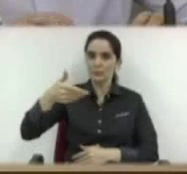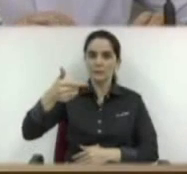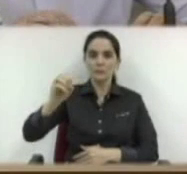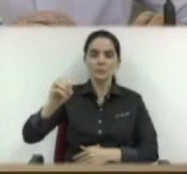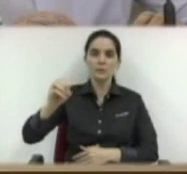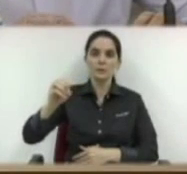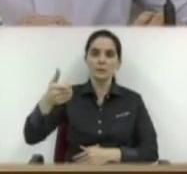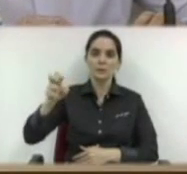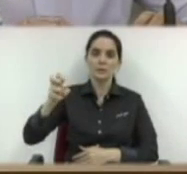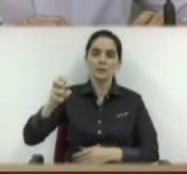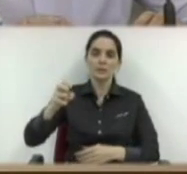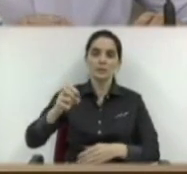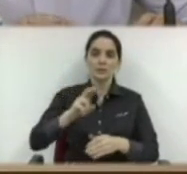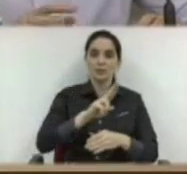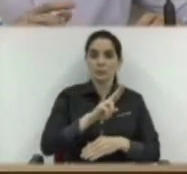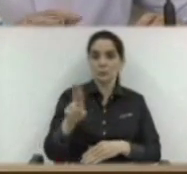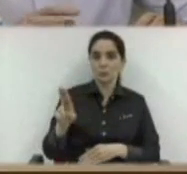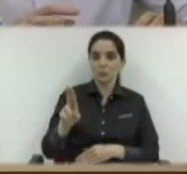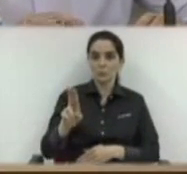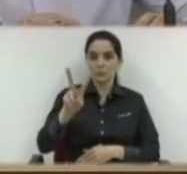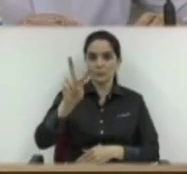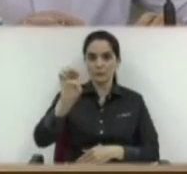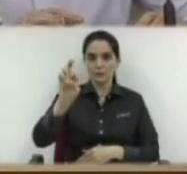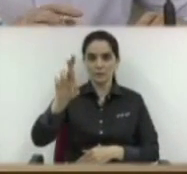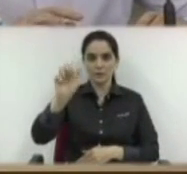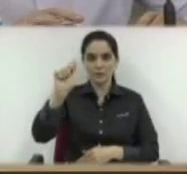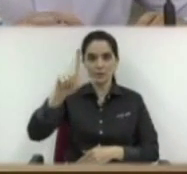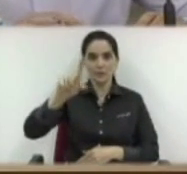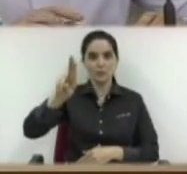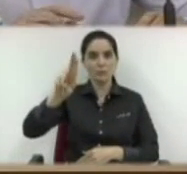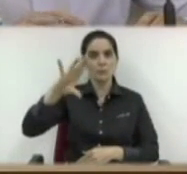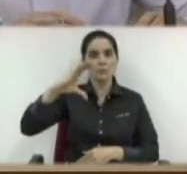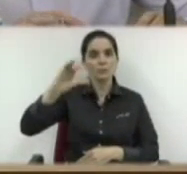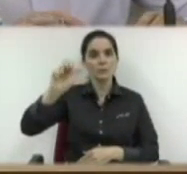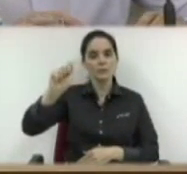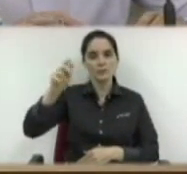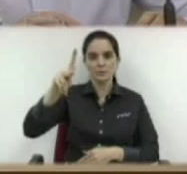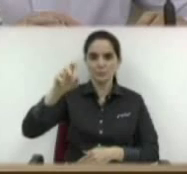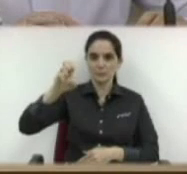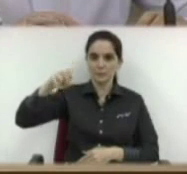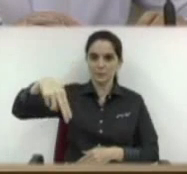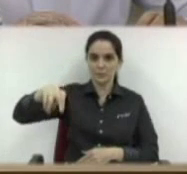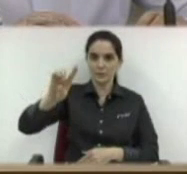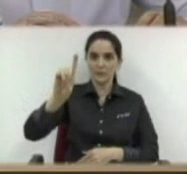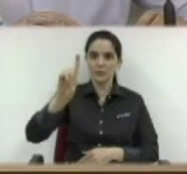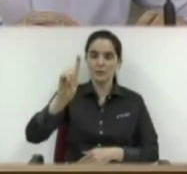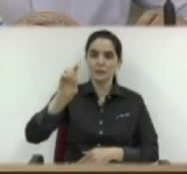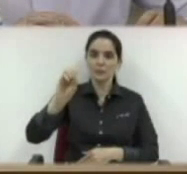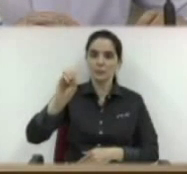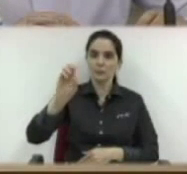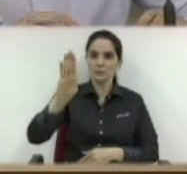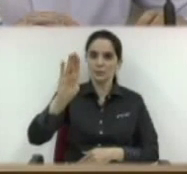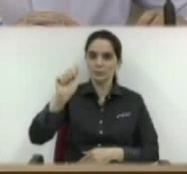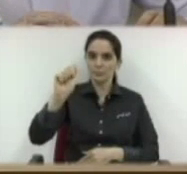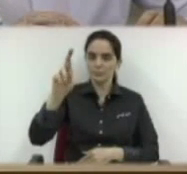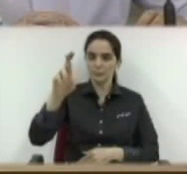253/2015. Perpetua o nome da senhora Vera Lúcia Penedo de Barros